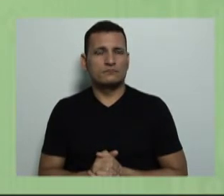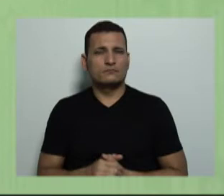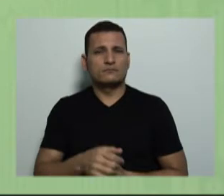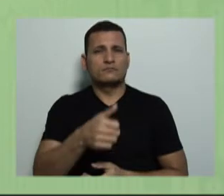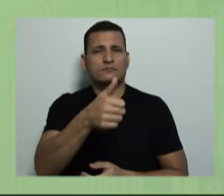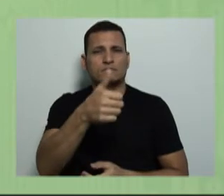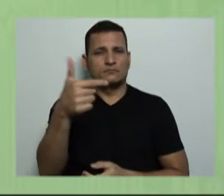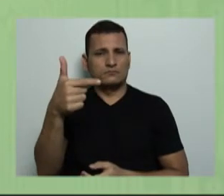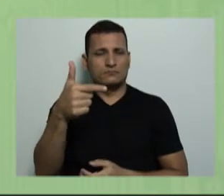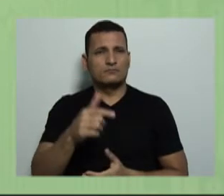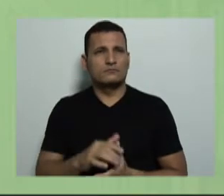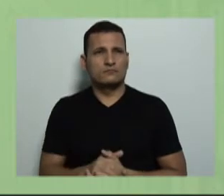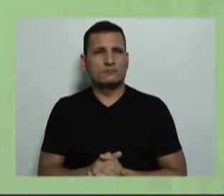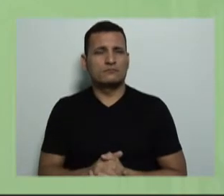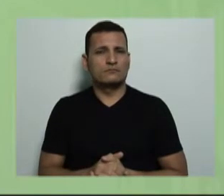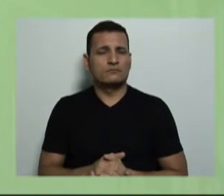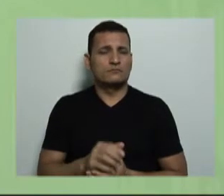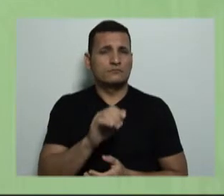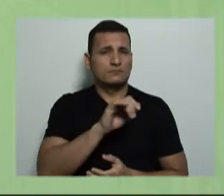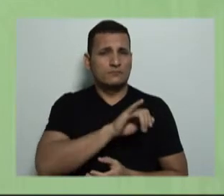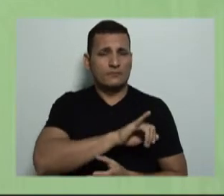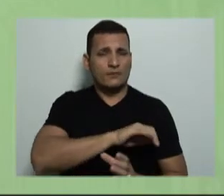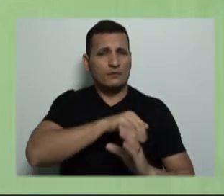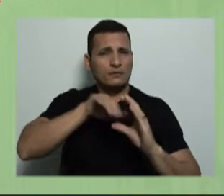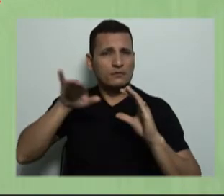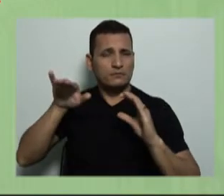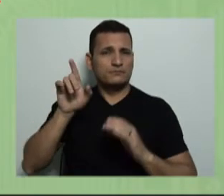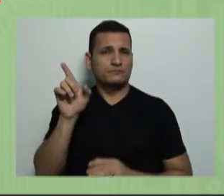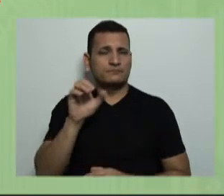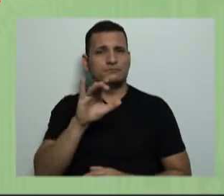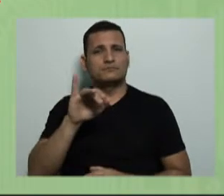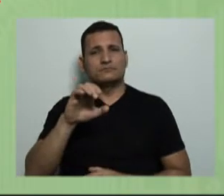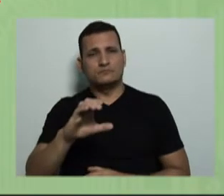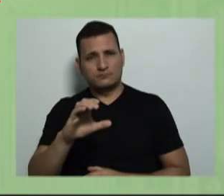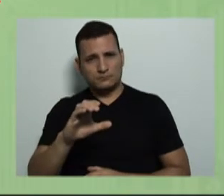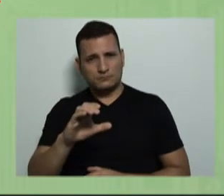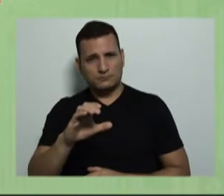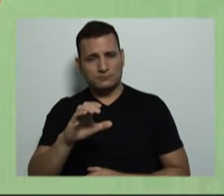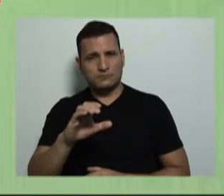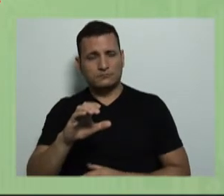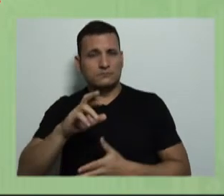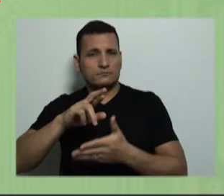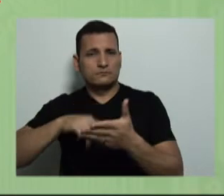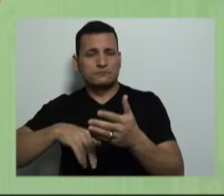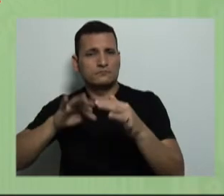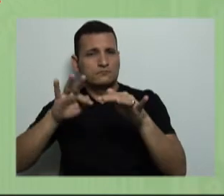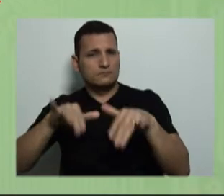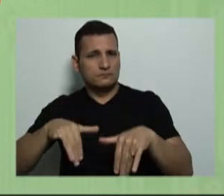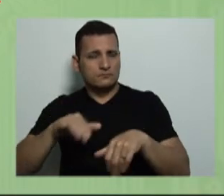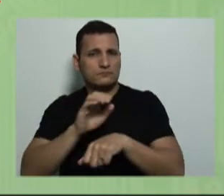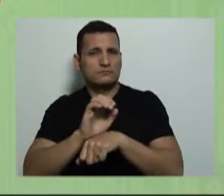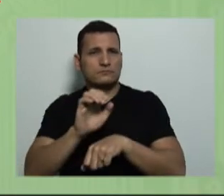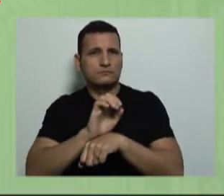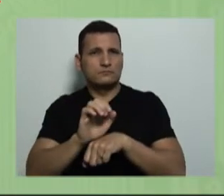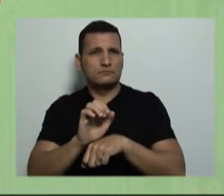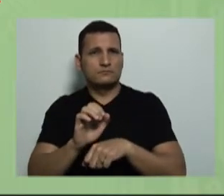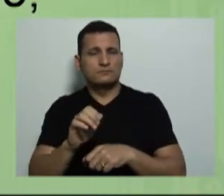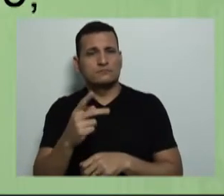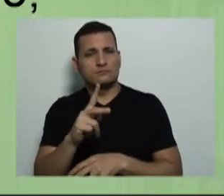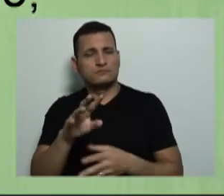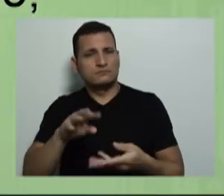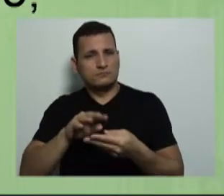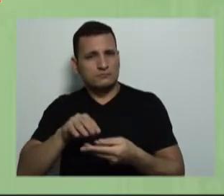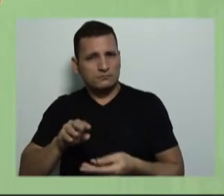12. Encaminhar à CIEC a versão impressa e digital do relatório final de estágio e seus